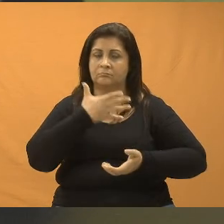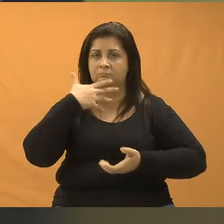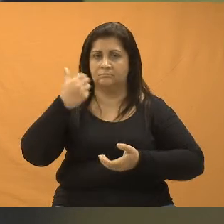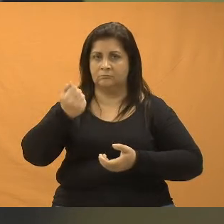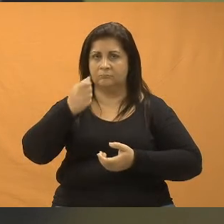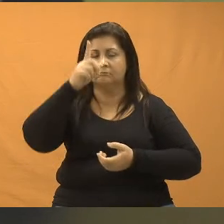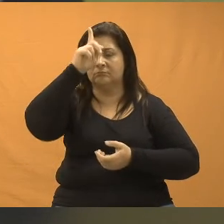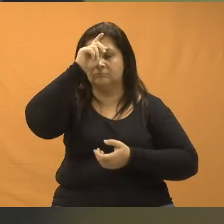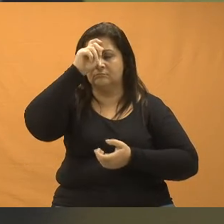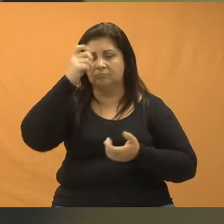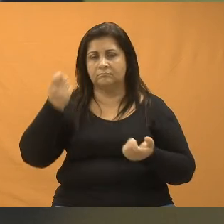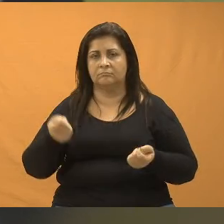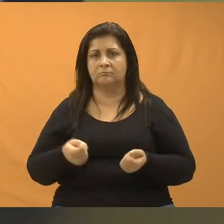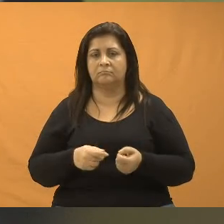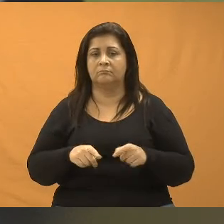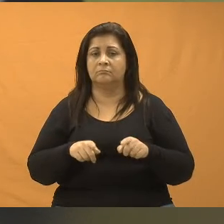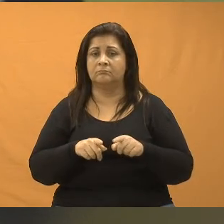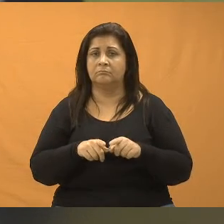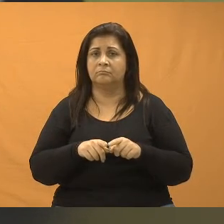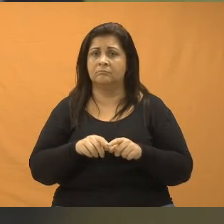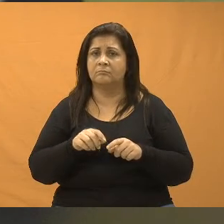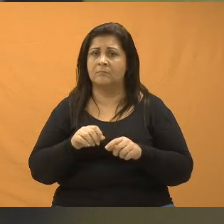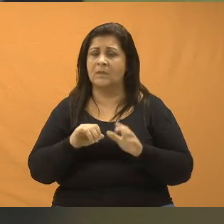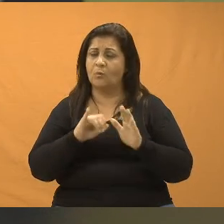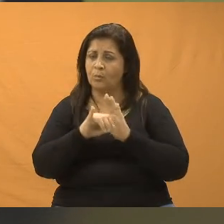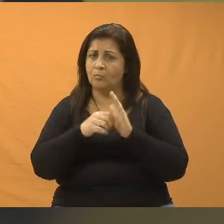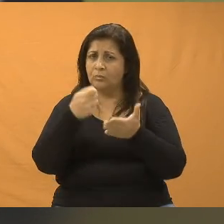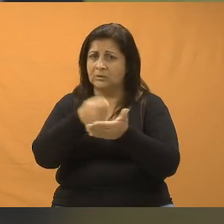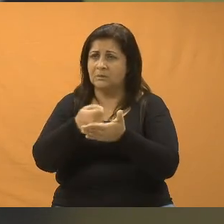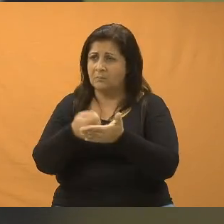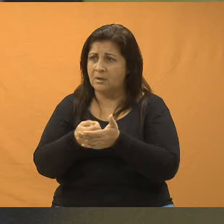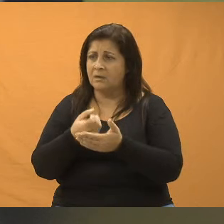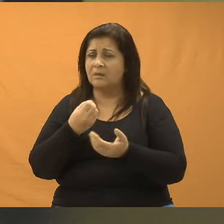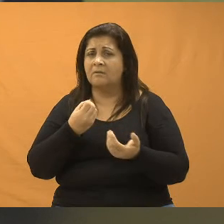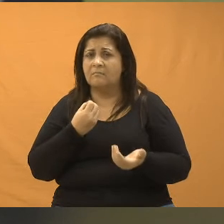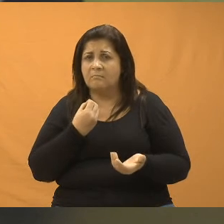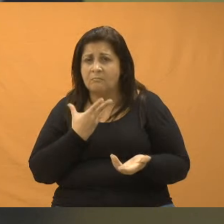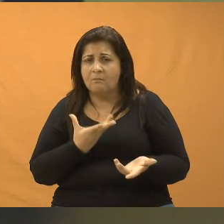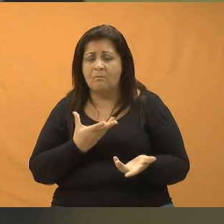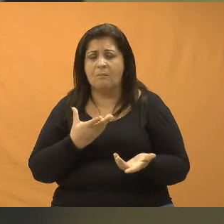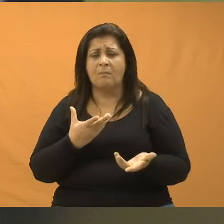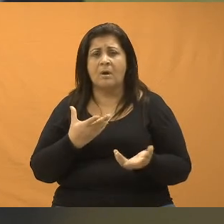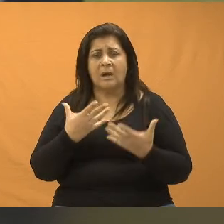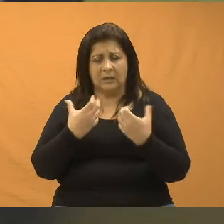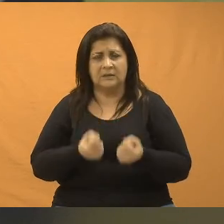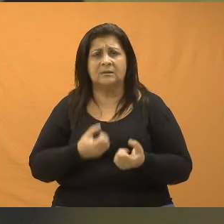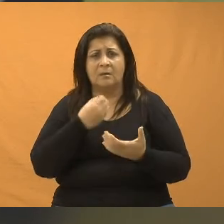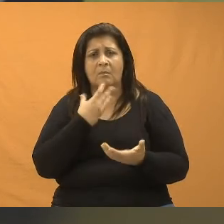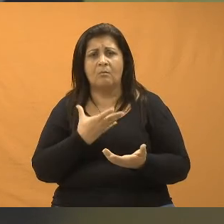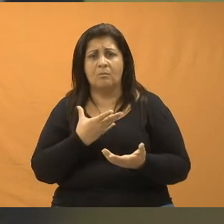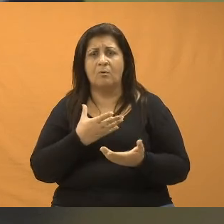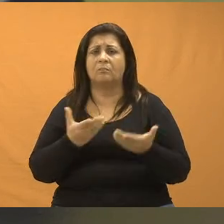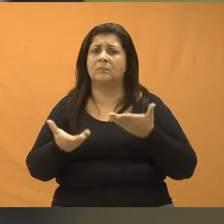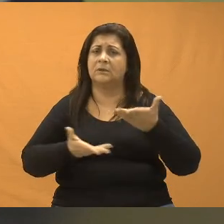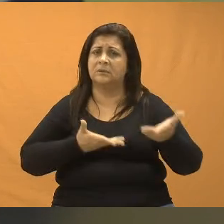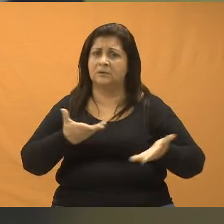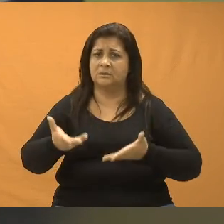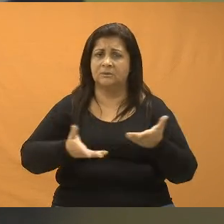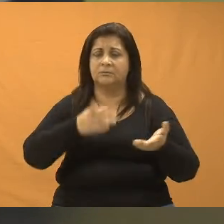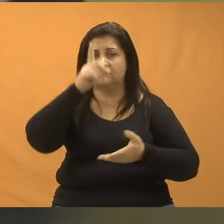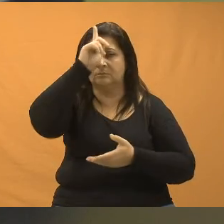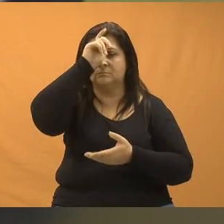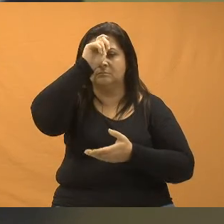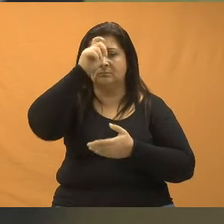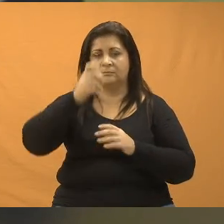tenha os seus impostos bem recompensados no serviço público de qualidade, que hoje já é